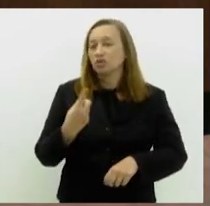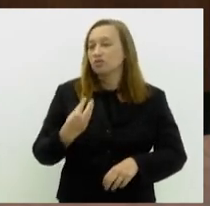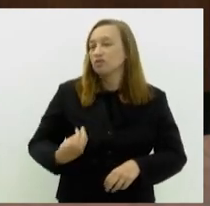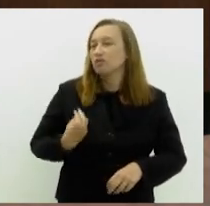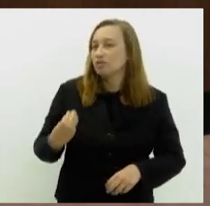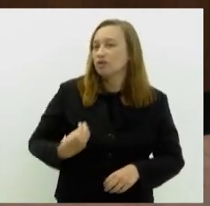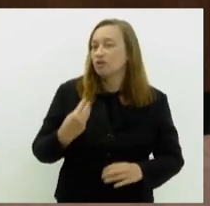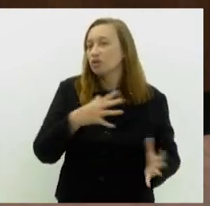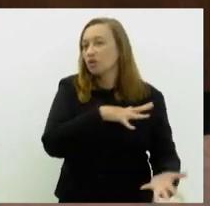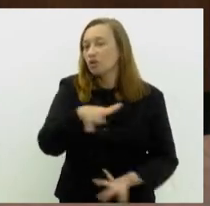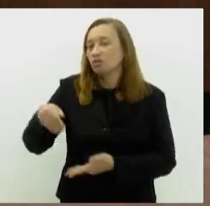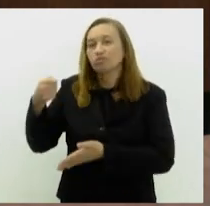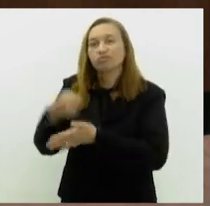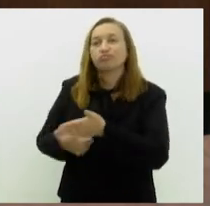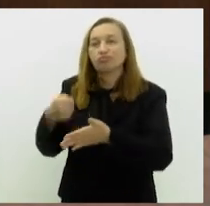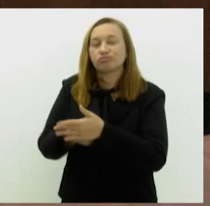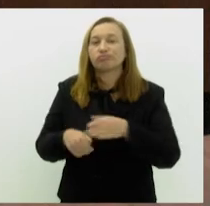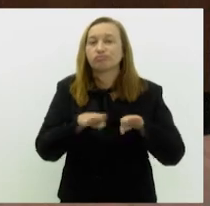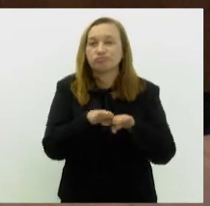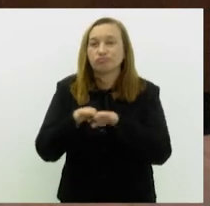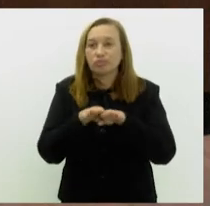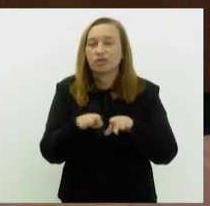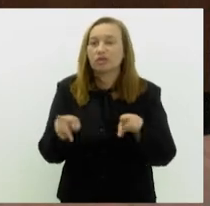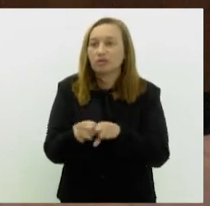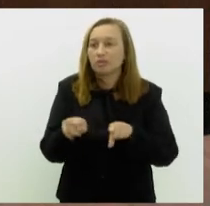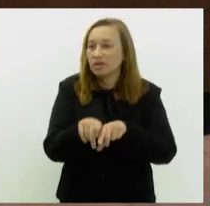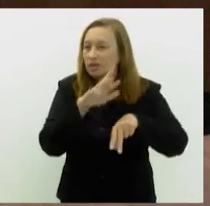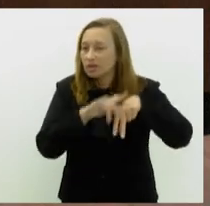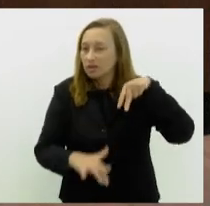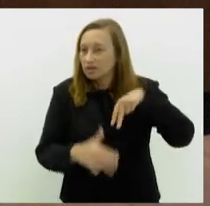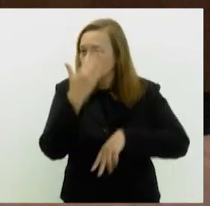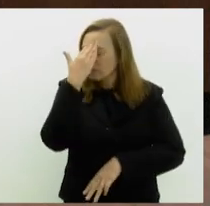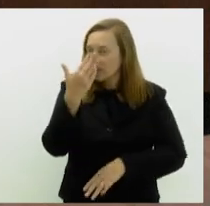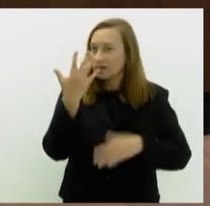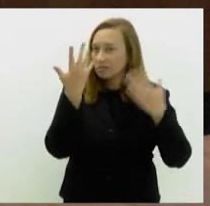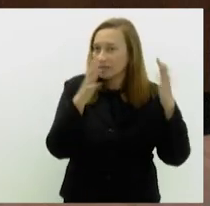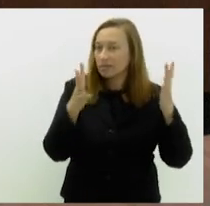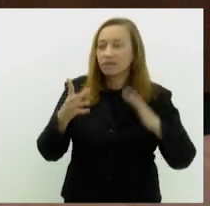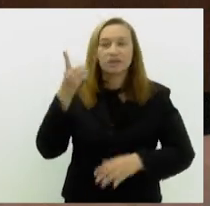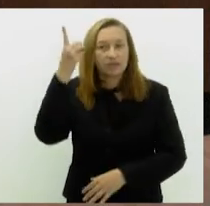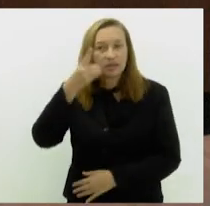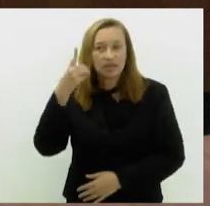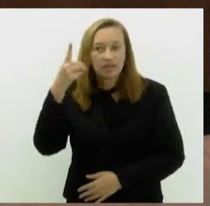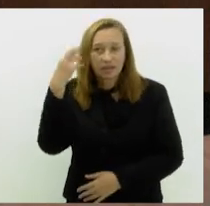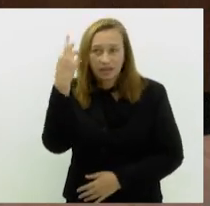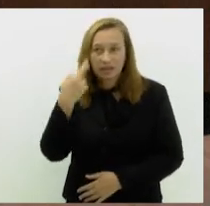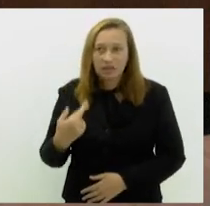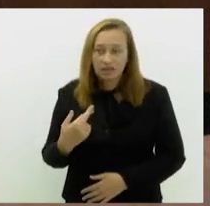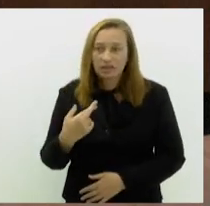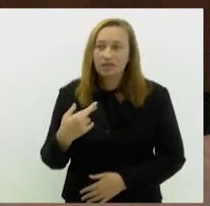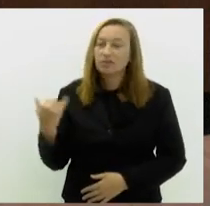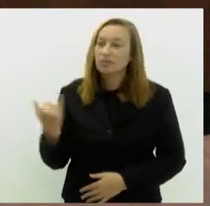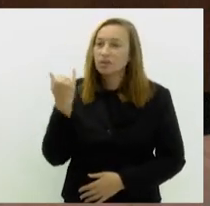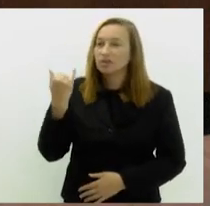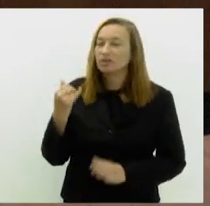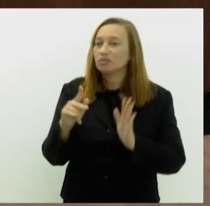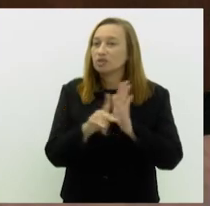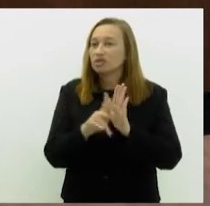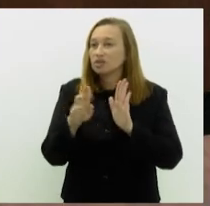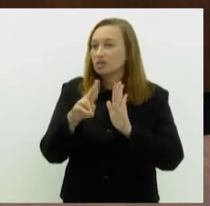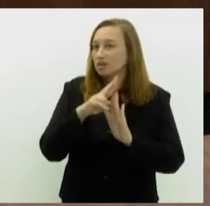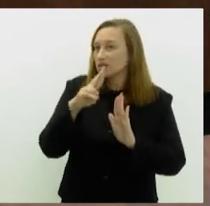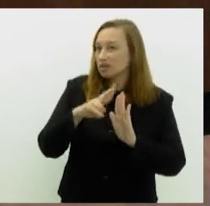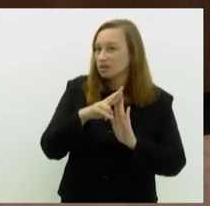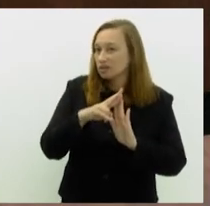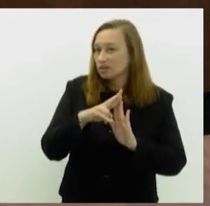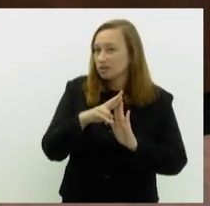busca e que luta por igualdade também de gênero. Muito obrigado e parabéns à deputada Renata Souza por esse importante projeto de resolução,